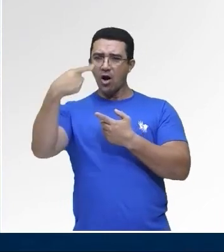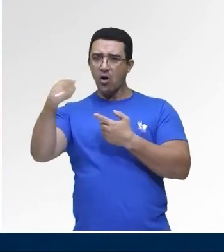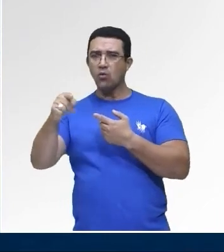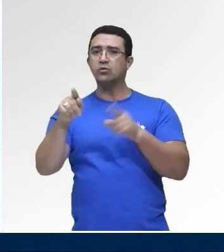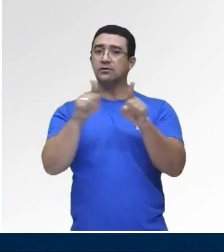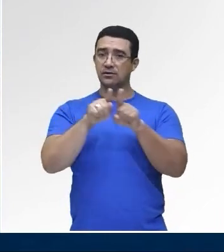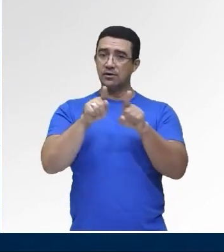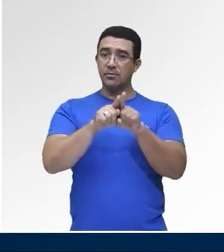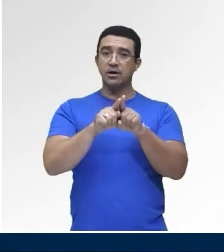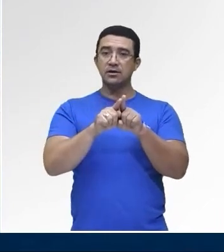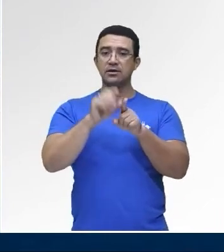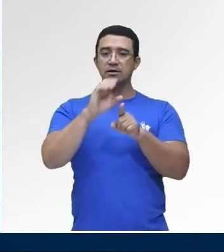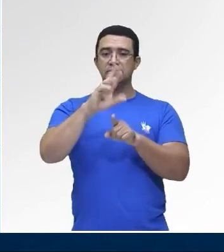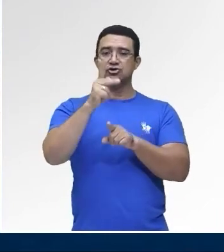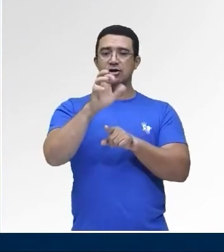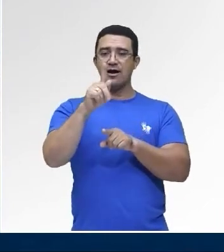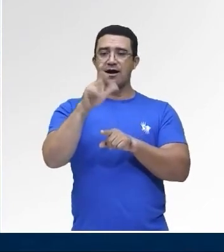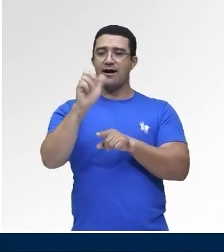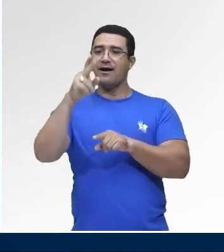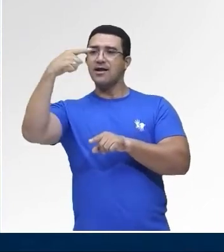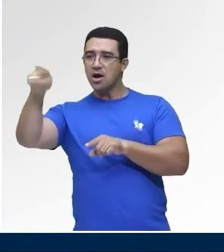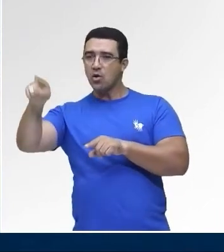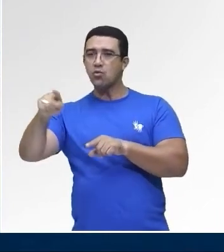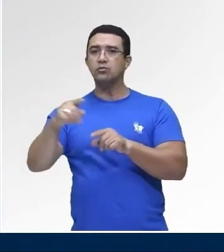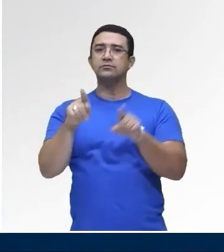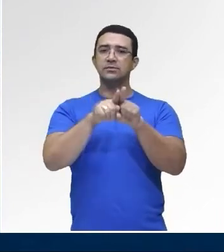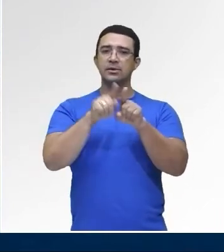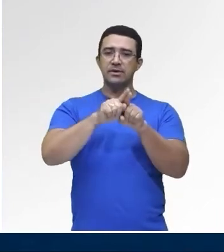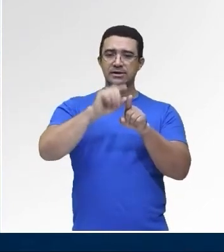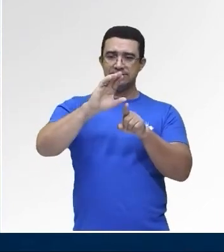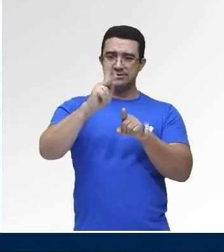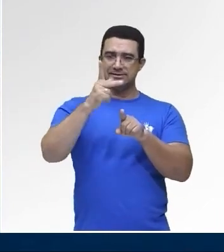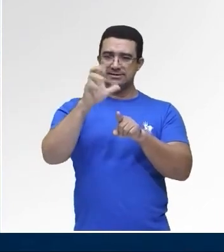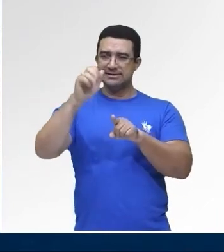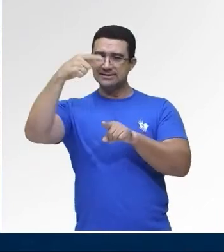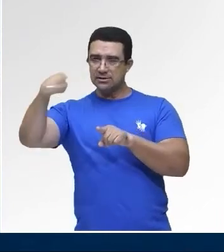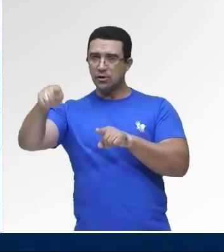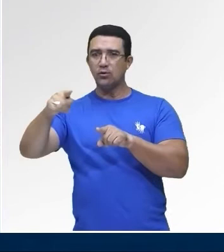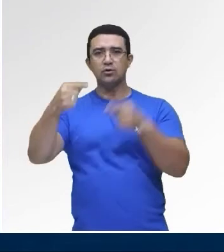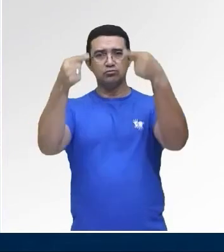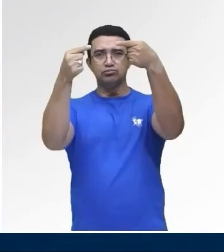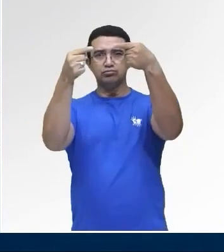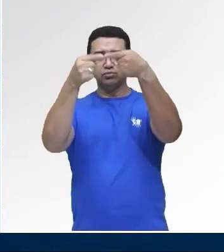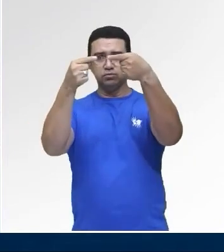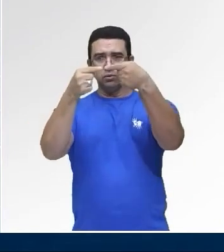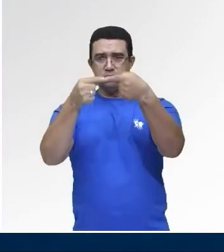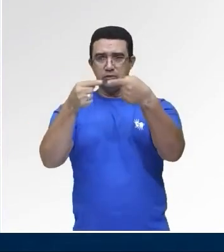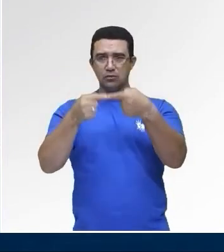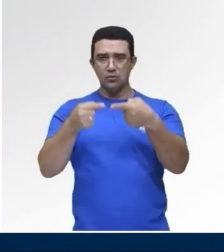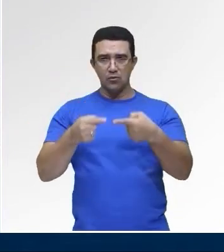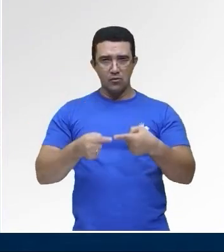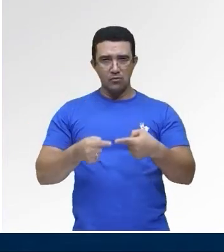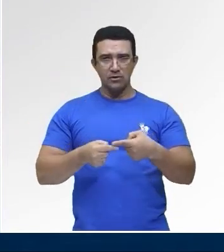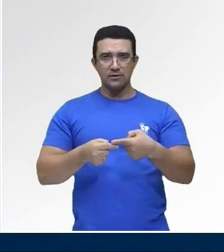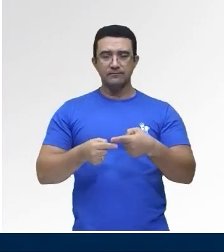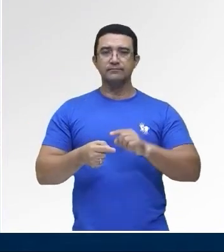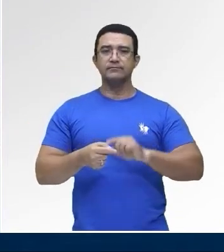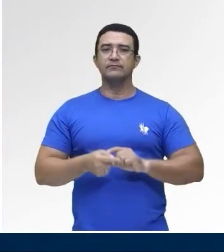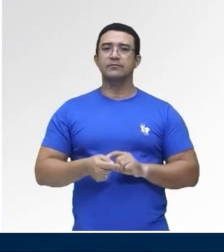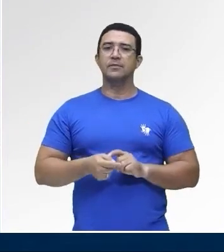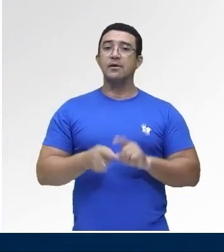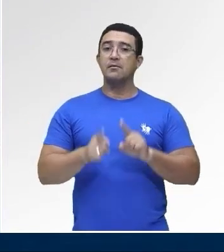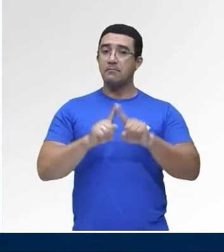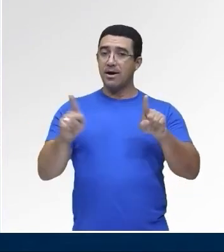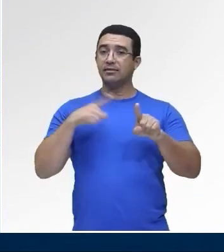chegarão e chão. Então, essa rima com essa e essa rima com essa, ok? Sendo que aqui nós temos o quê?